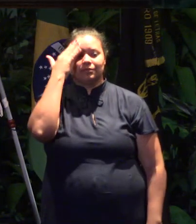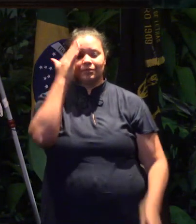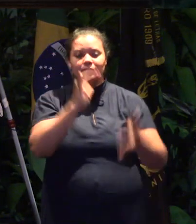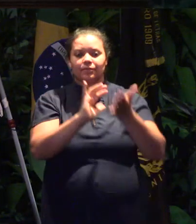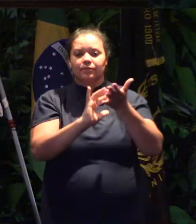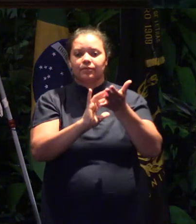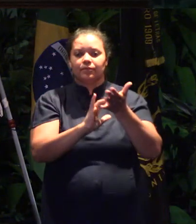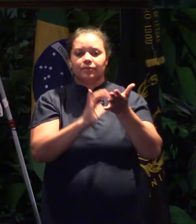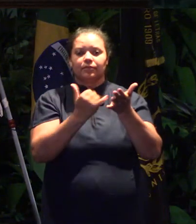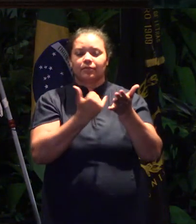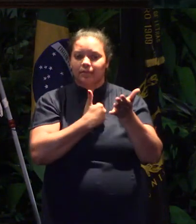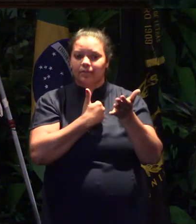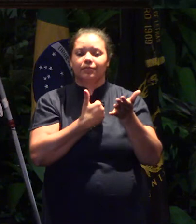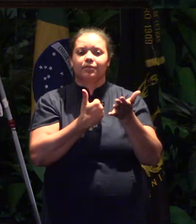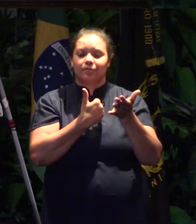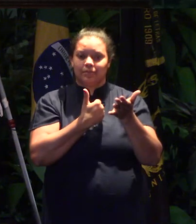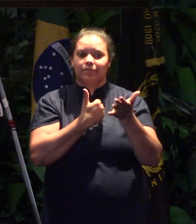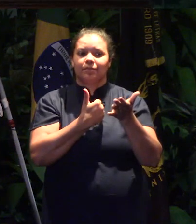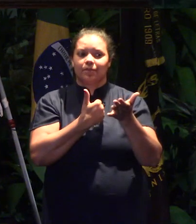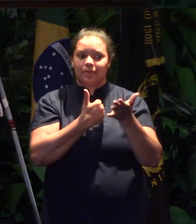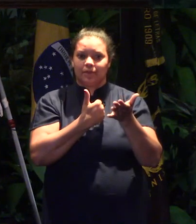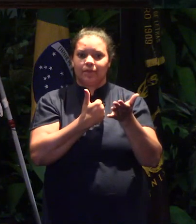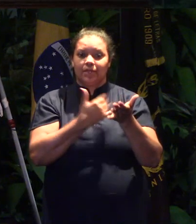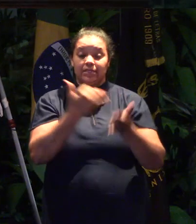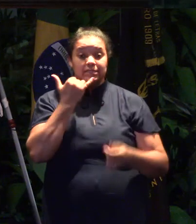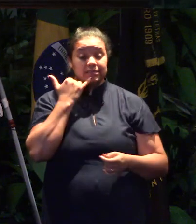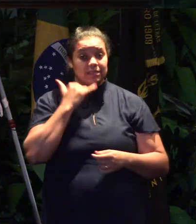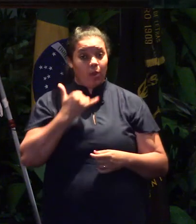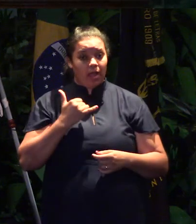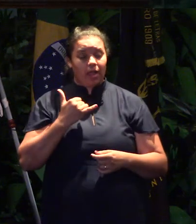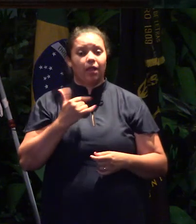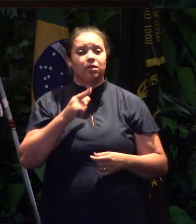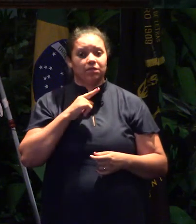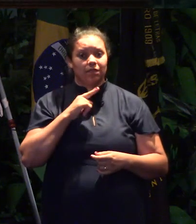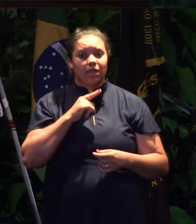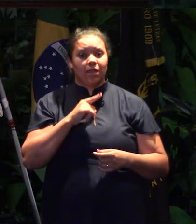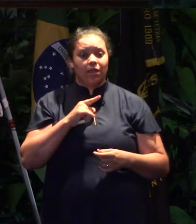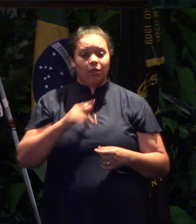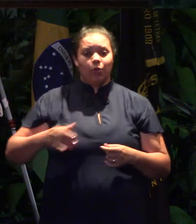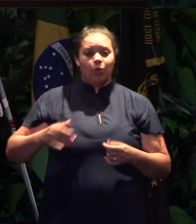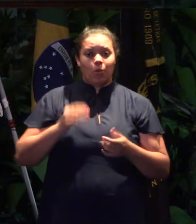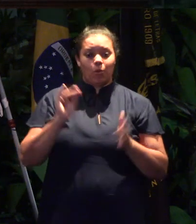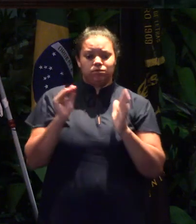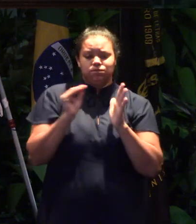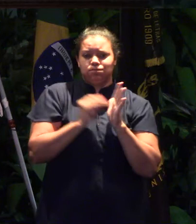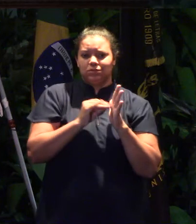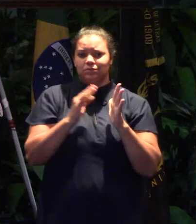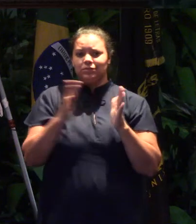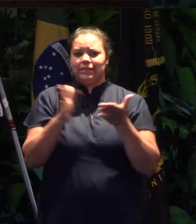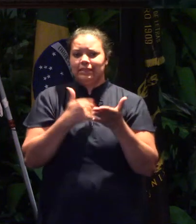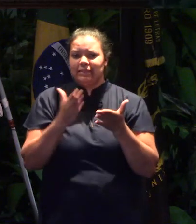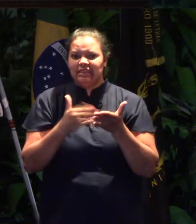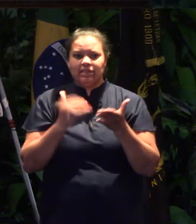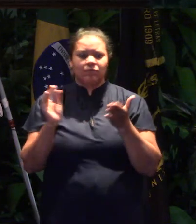na tela, ele já vai falando. E é assim que o celular, como eu falei, eu tenho aqui uma biblioteca no meu bolso, eu tenho um